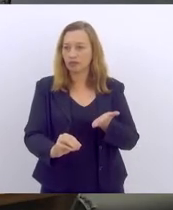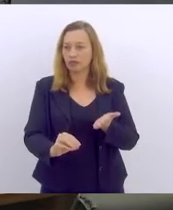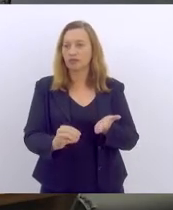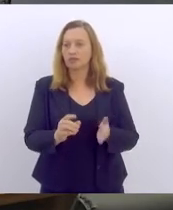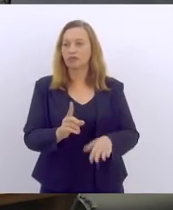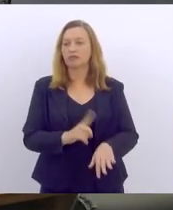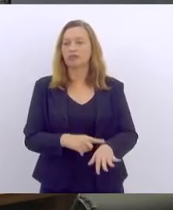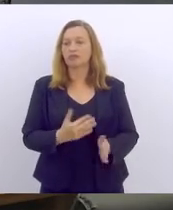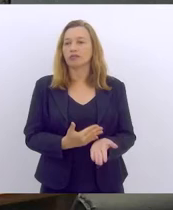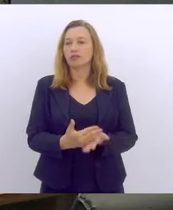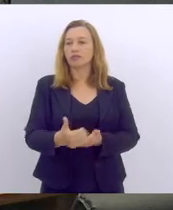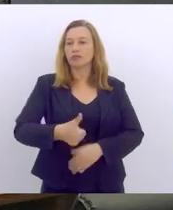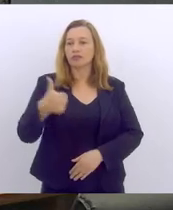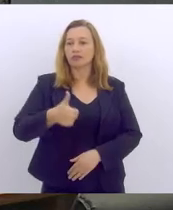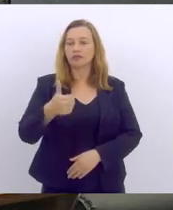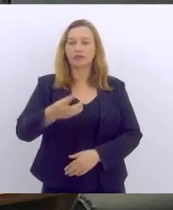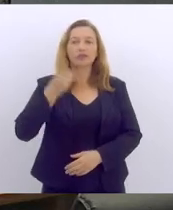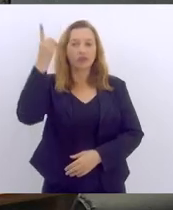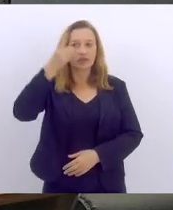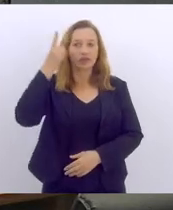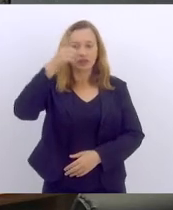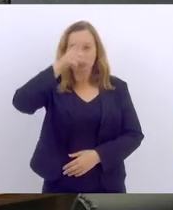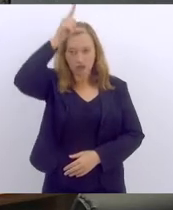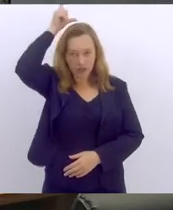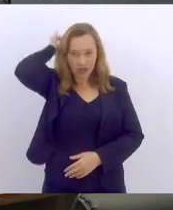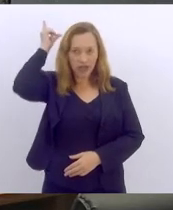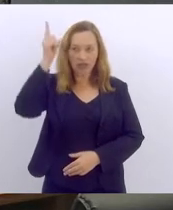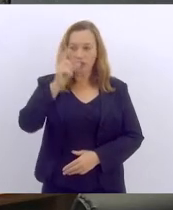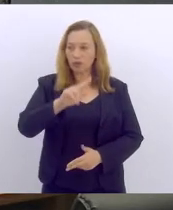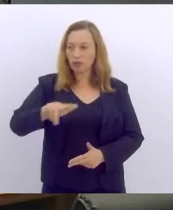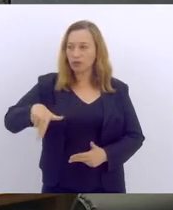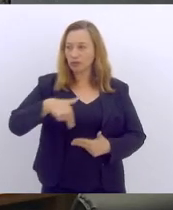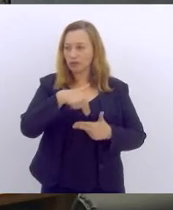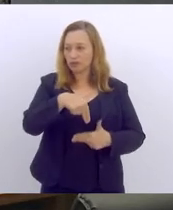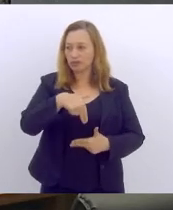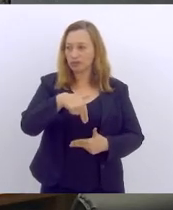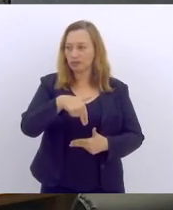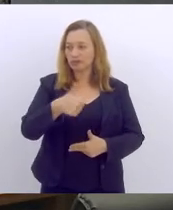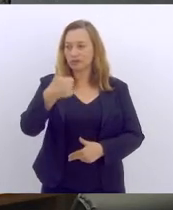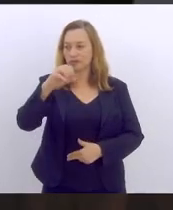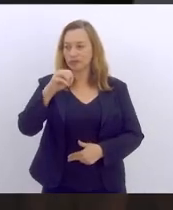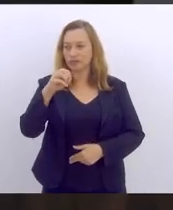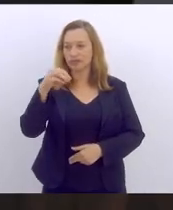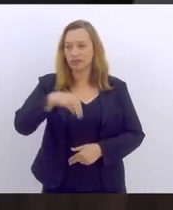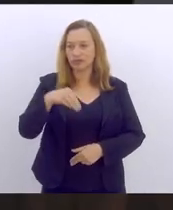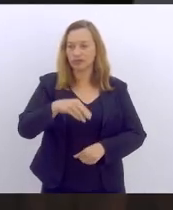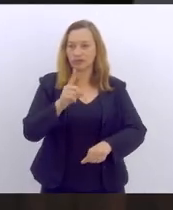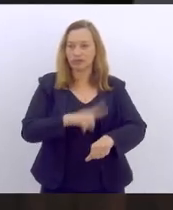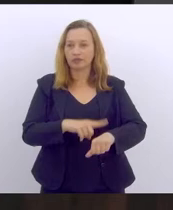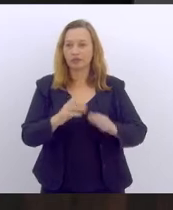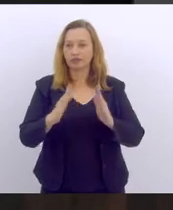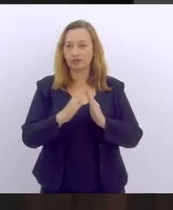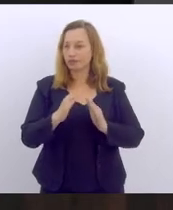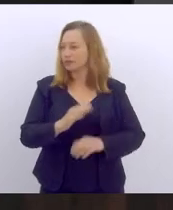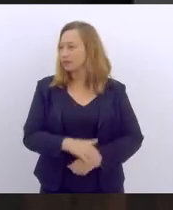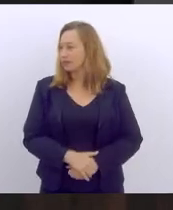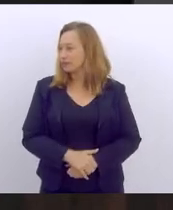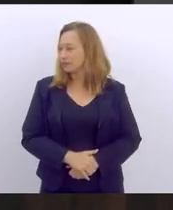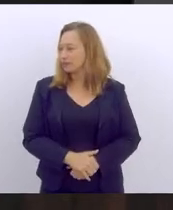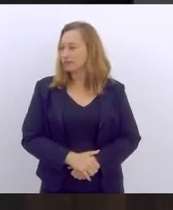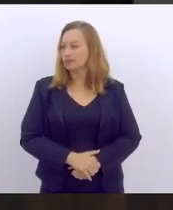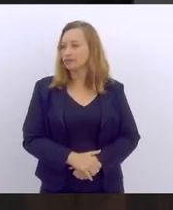Inicial primeiro escrito o nome Deputado Luiz Paulo o excelência dispõe de 10 minutos no tempo regimental